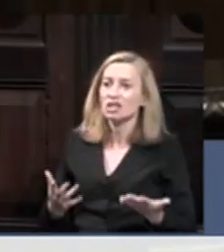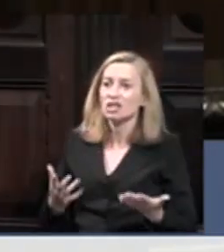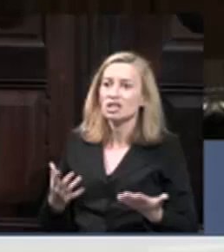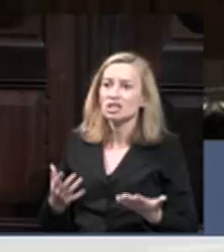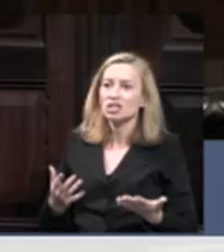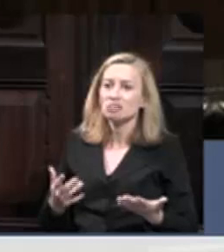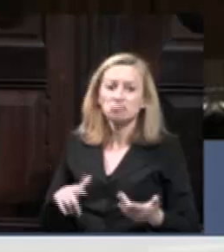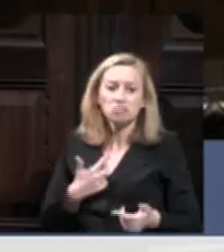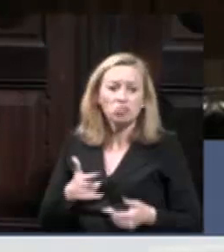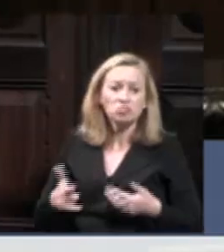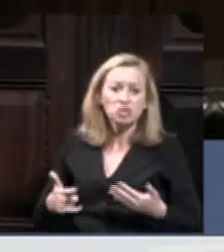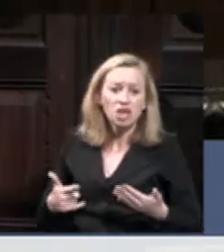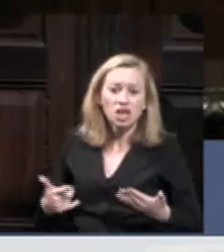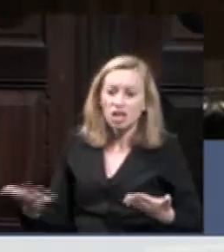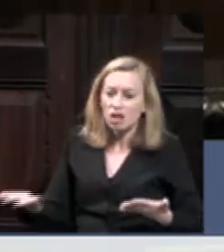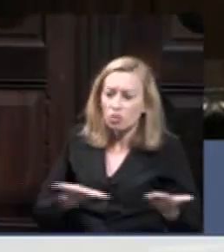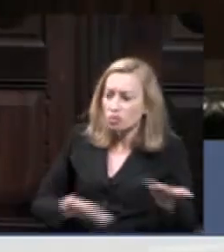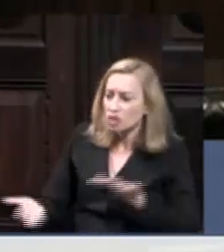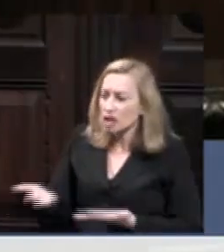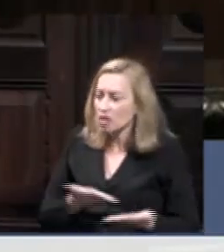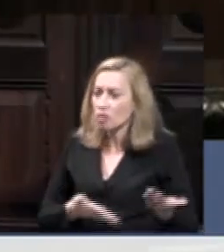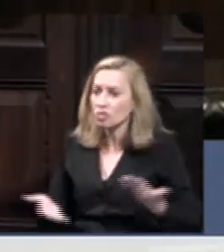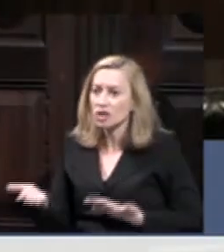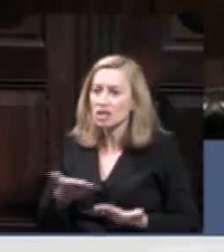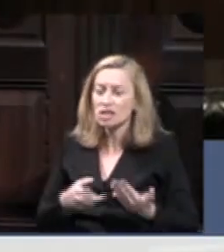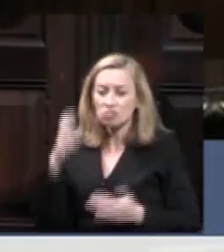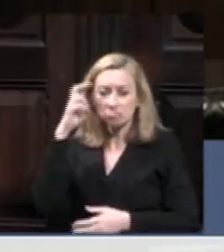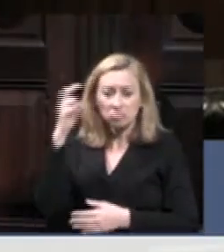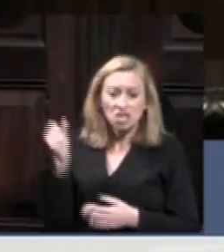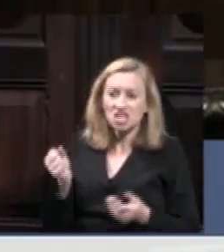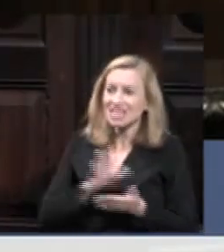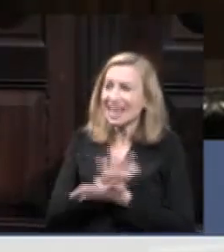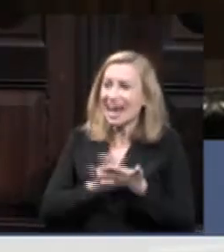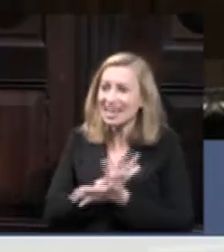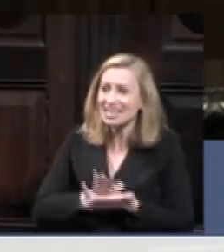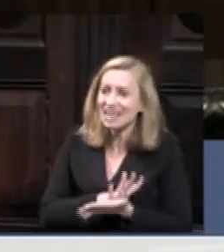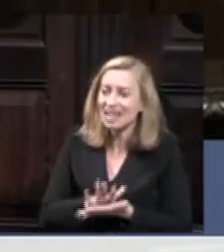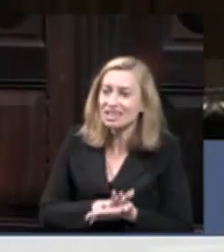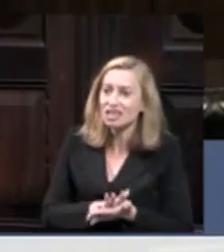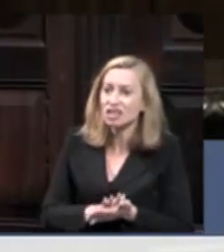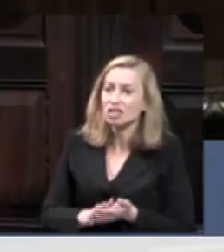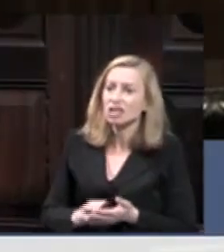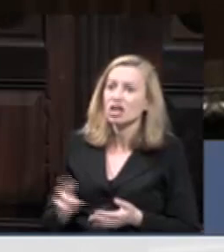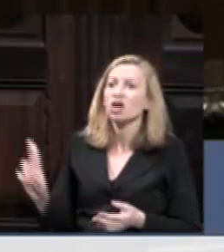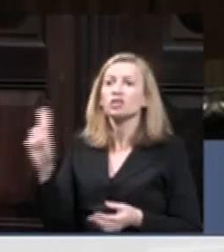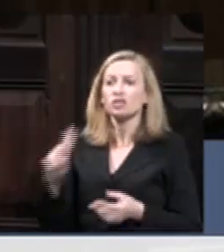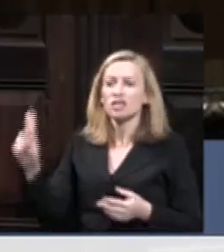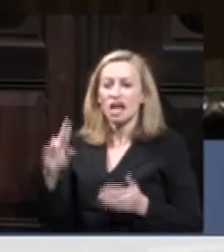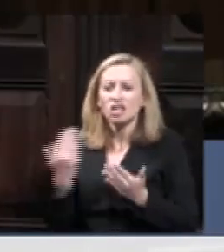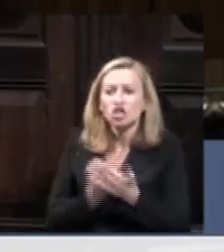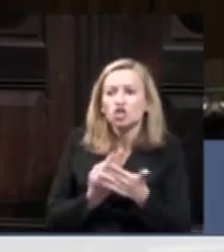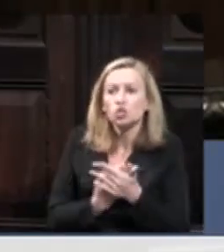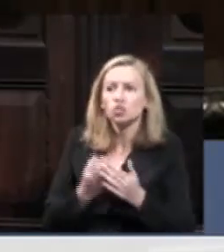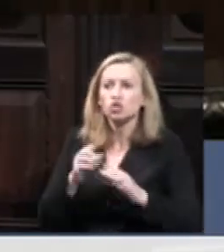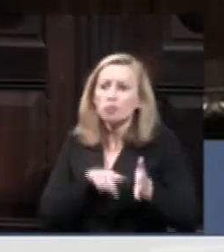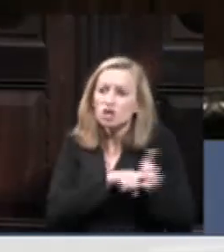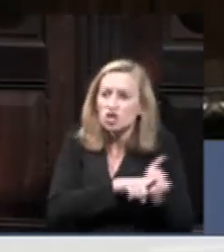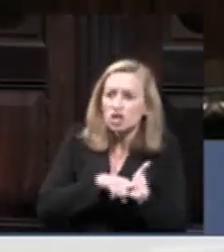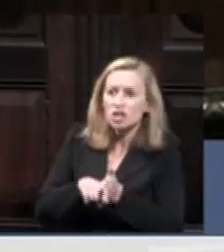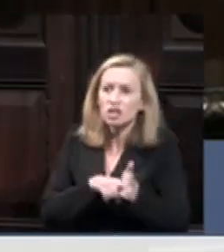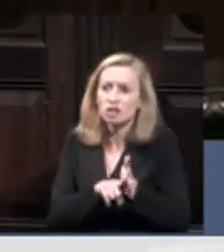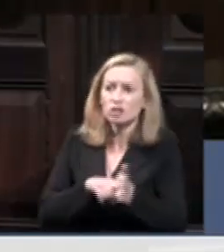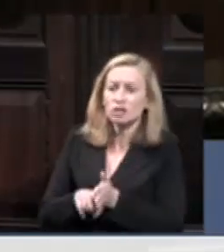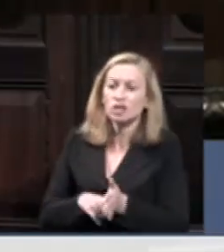participação protagonista da inteligência instalada no Estado, das universidades, dos institutos de pesquisa? E são exatamente